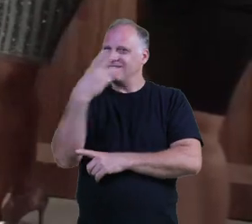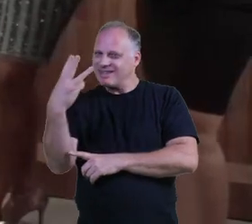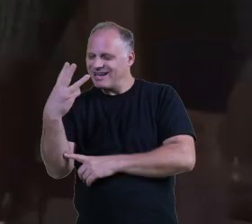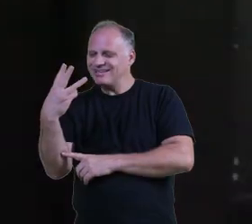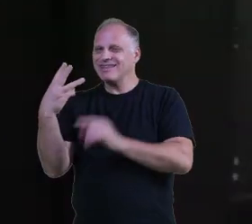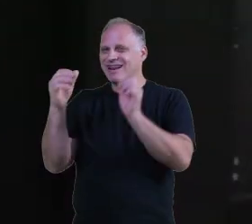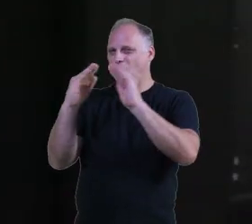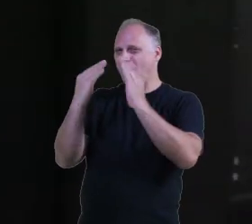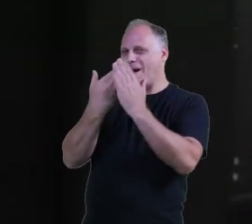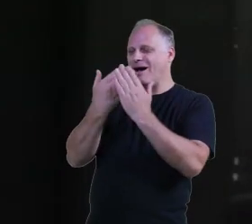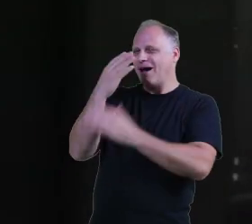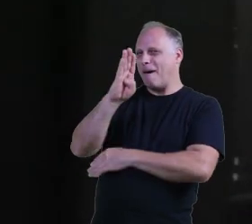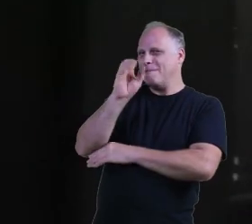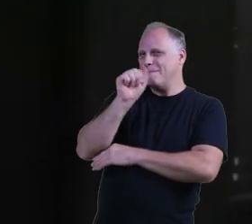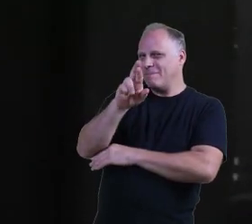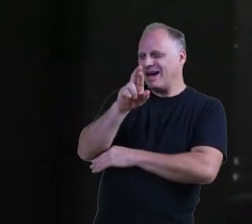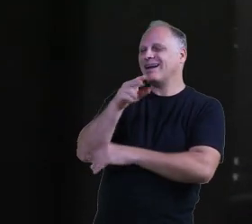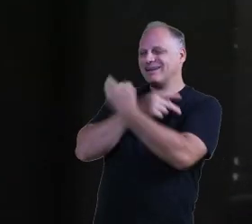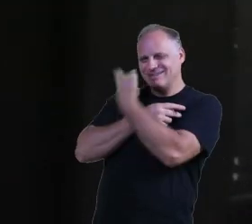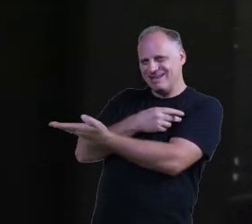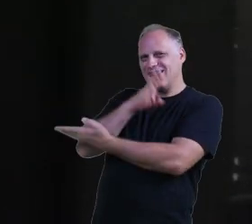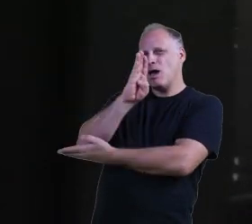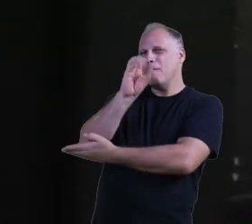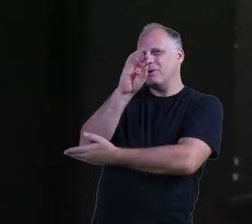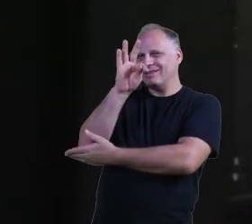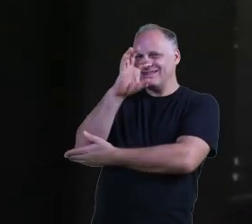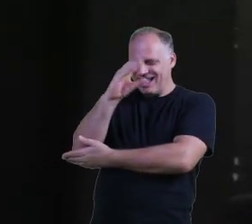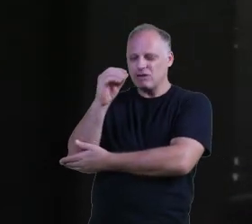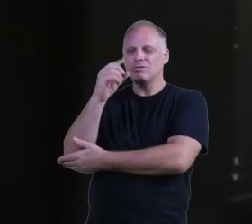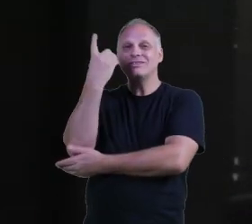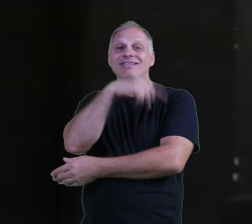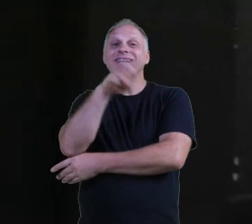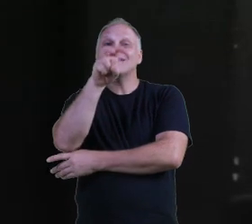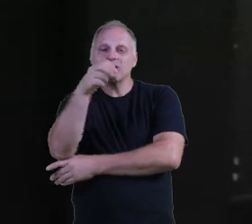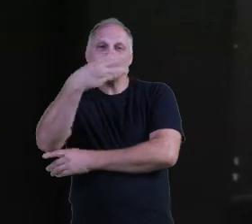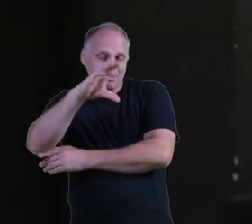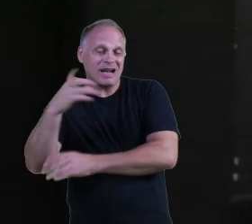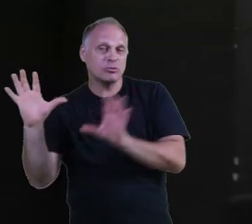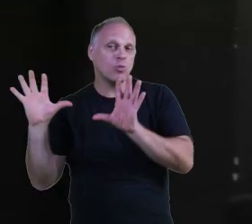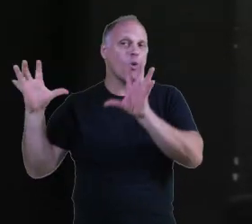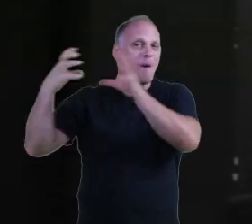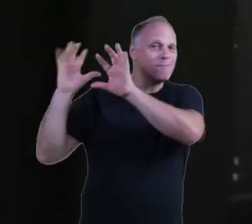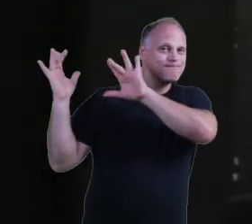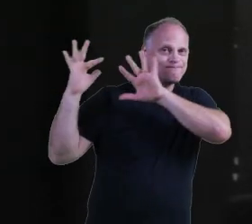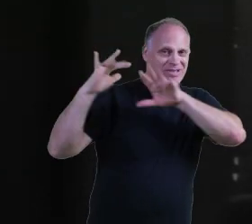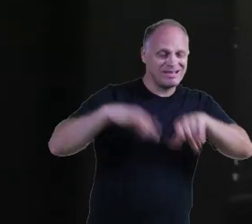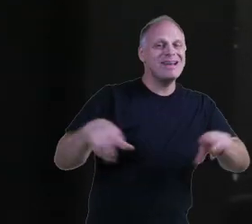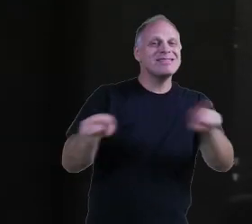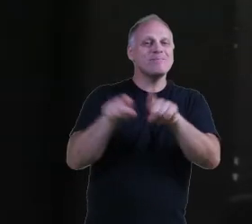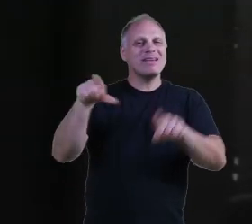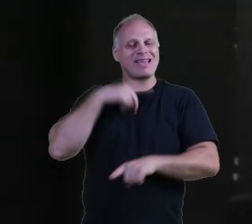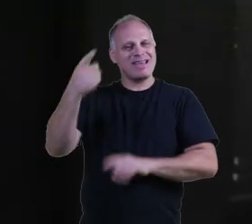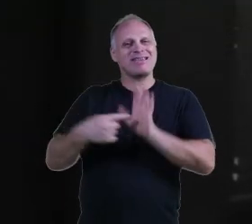Carnaval 2023, lá com o Giovanni, dia 5 de março, um domingo, estará lá todo esse pessoal. E